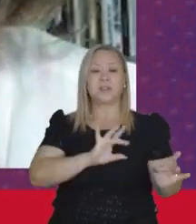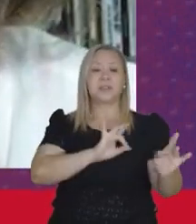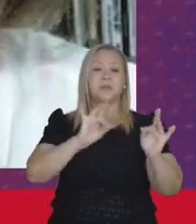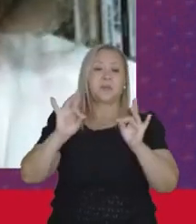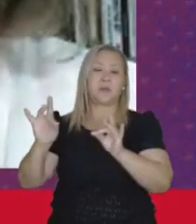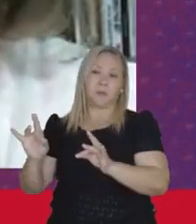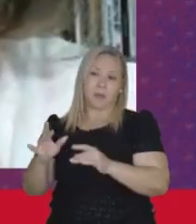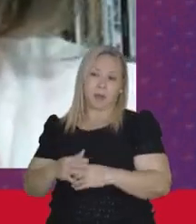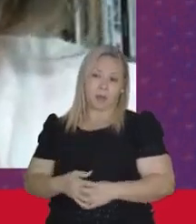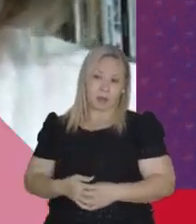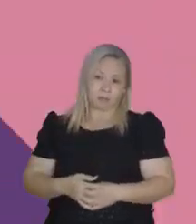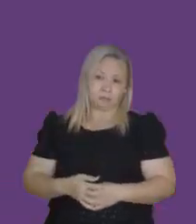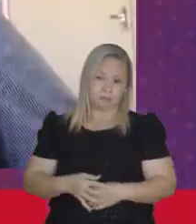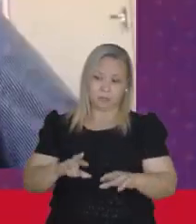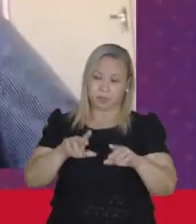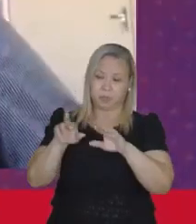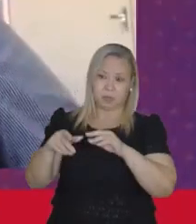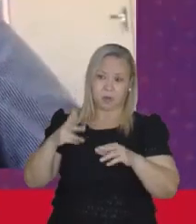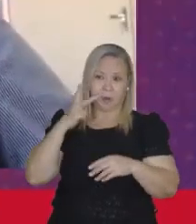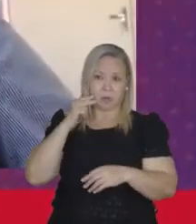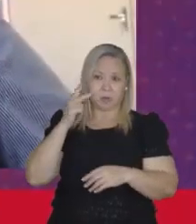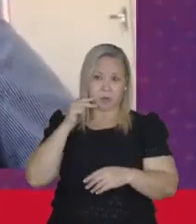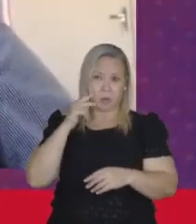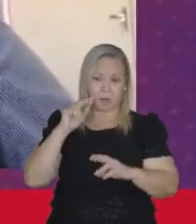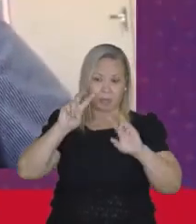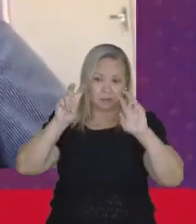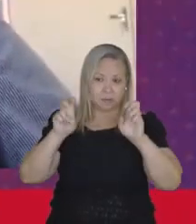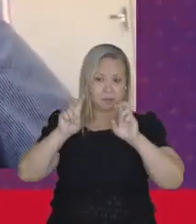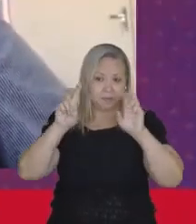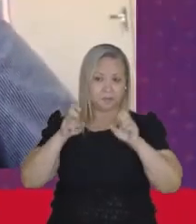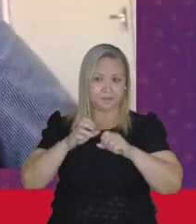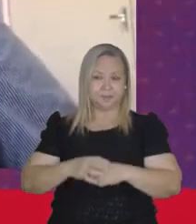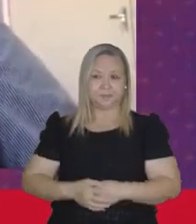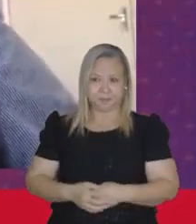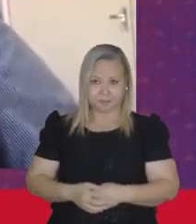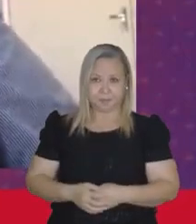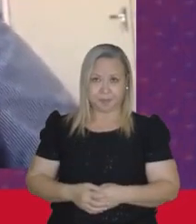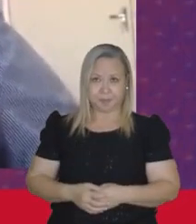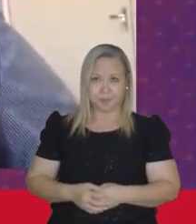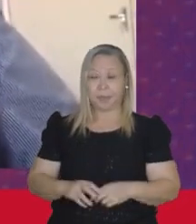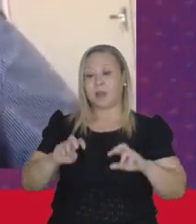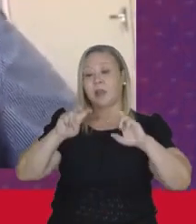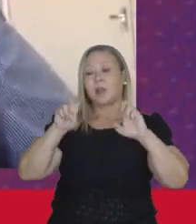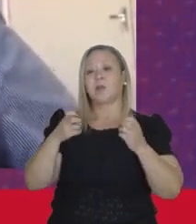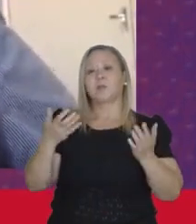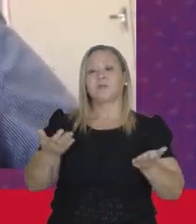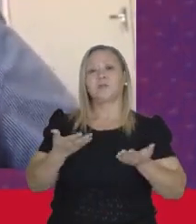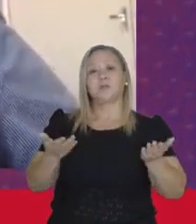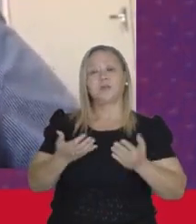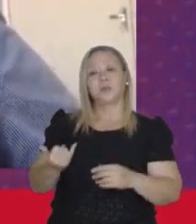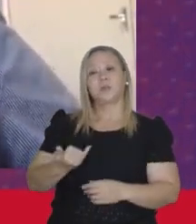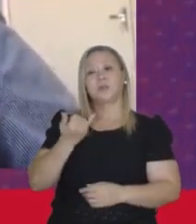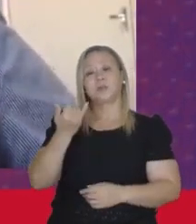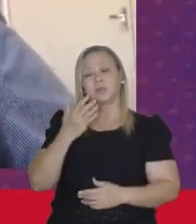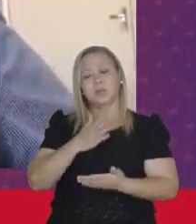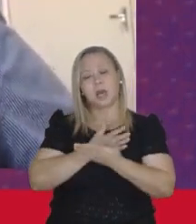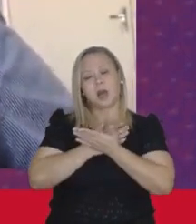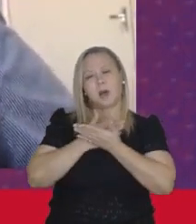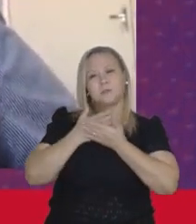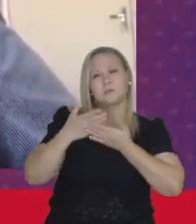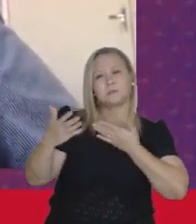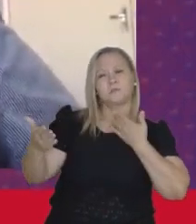dos normais, ditos normais. Nesse tema de hoje, é importante nós começarmos